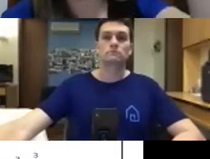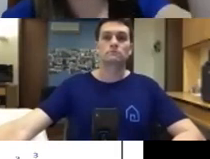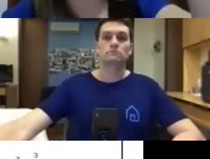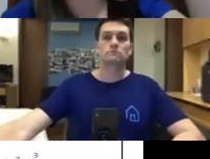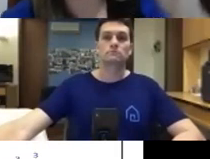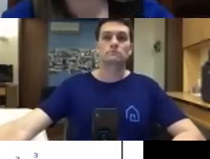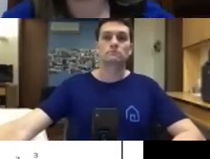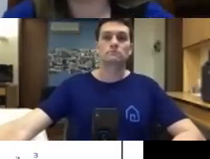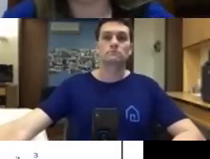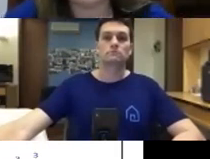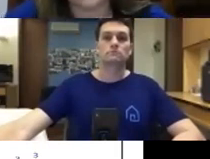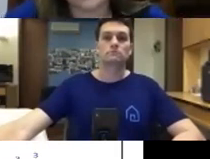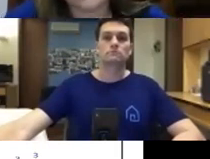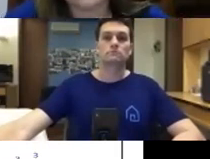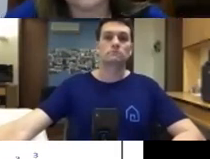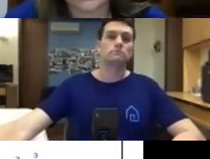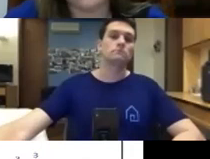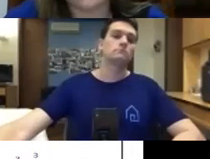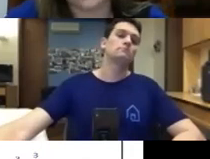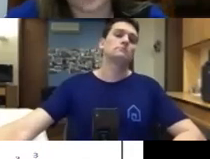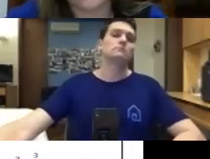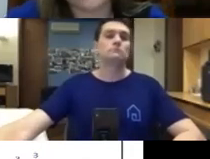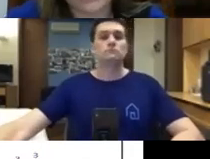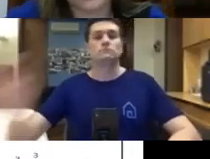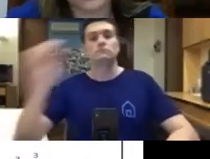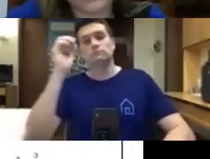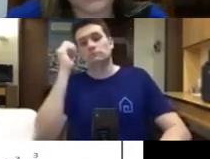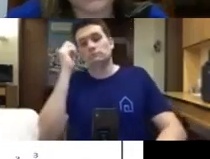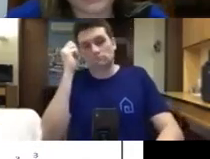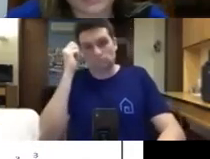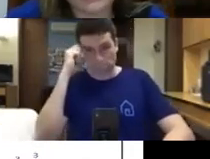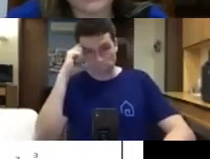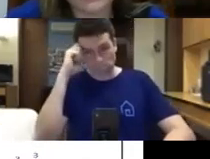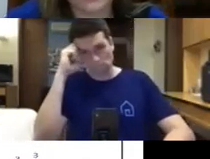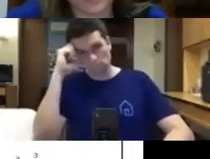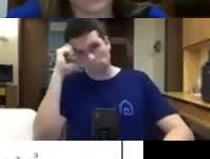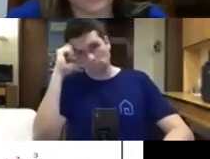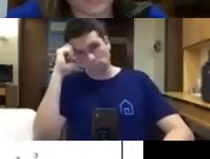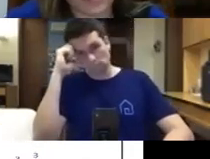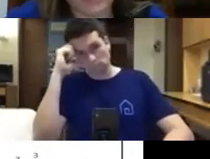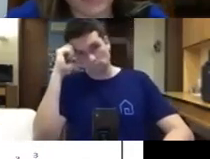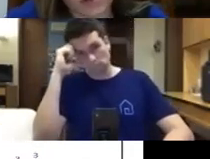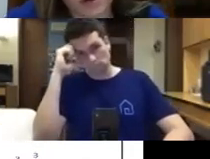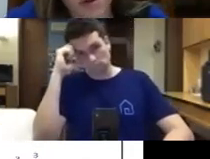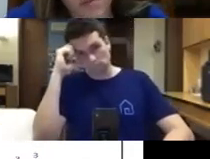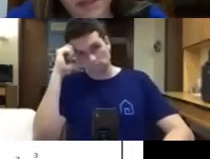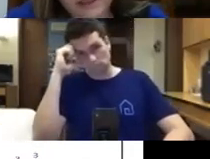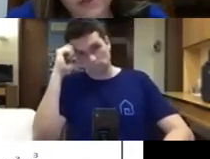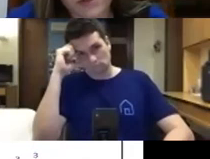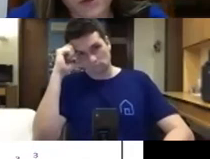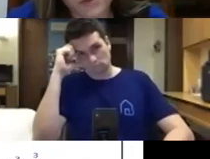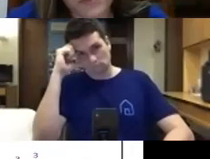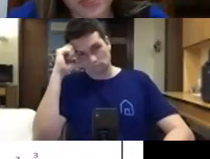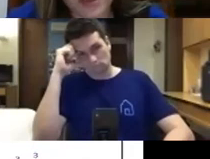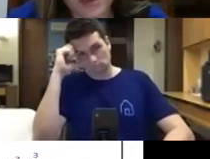foi um pouquinho mais adiante, né? Então, aquele ensaio lá que eu tinha comentado dos picos, né? Aqui a gente tem um difratograma